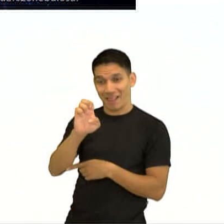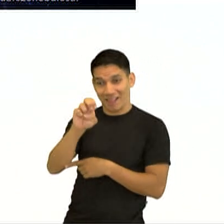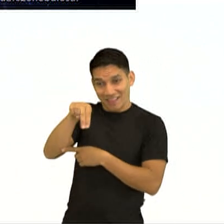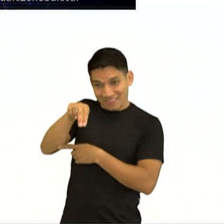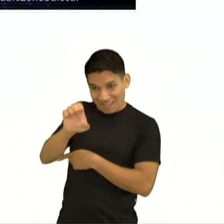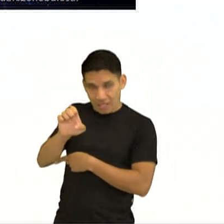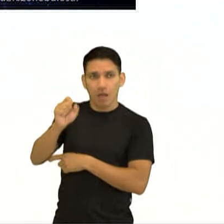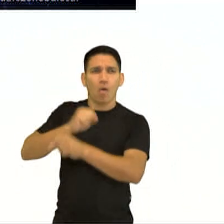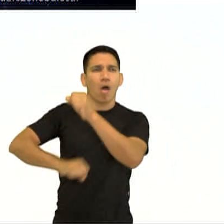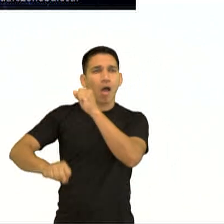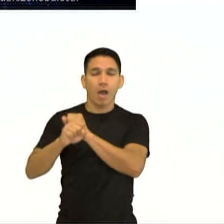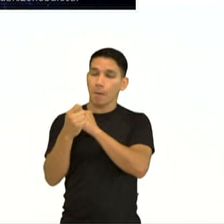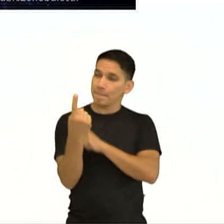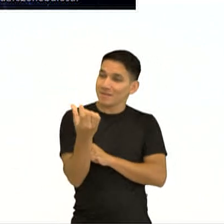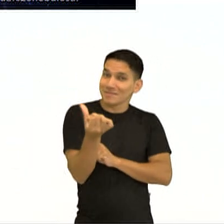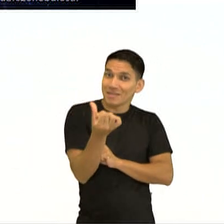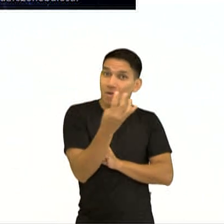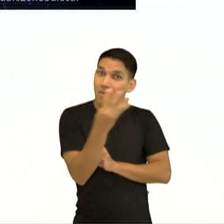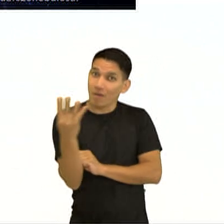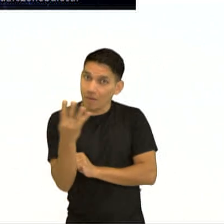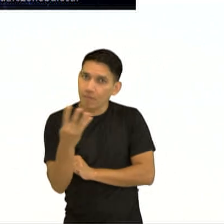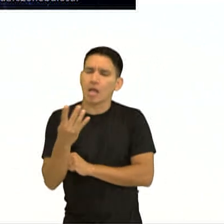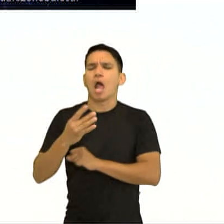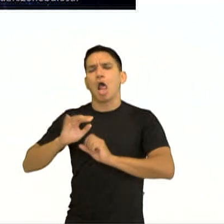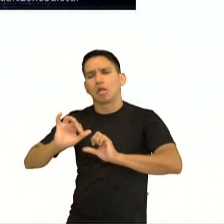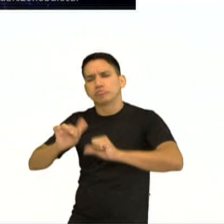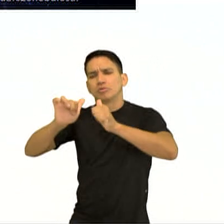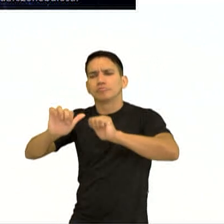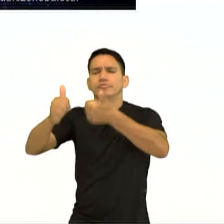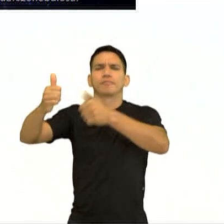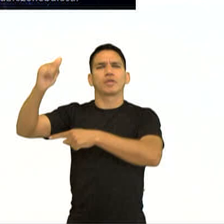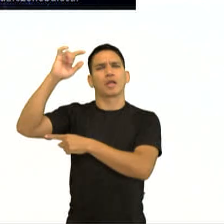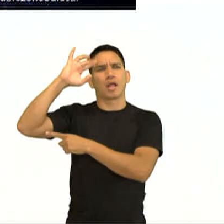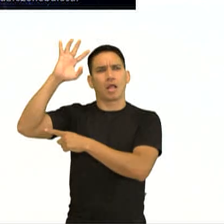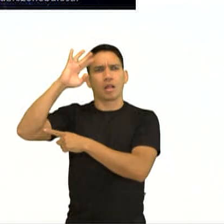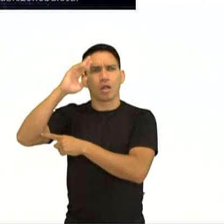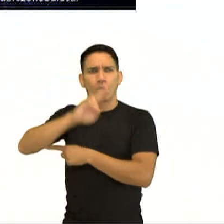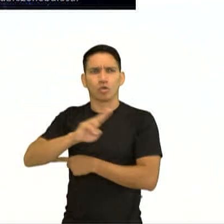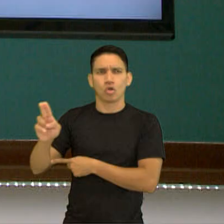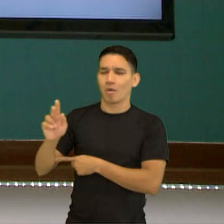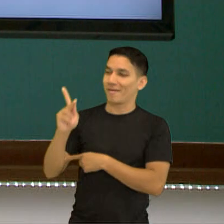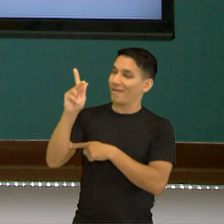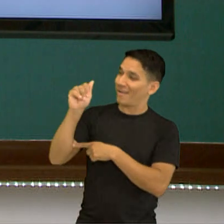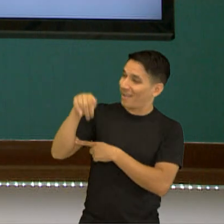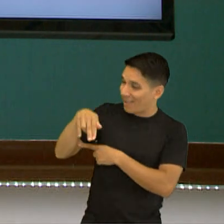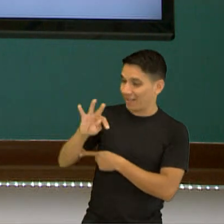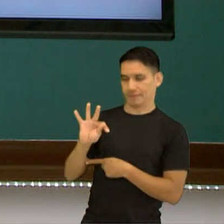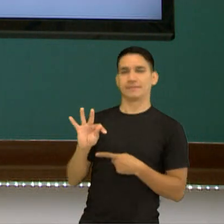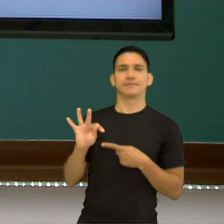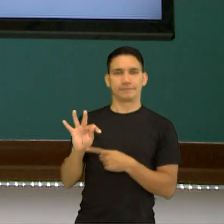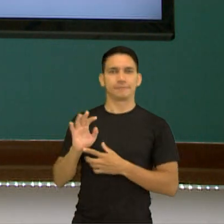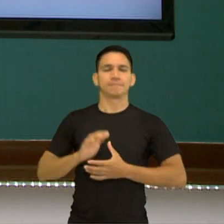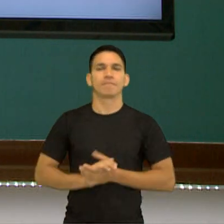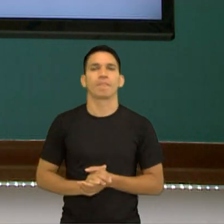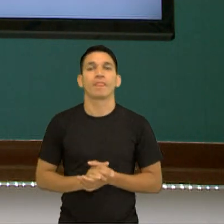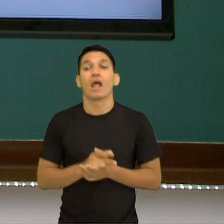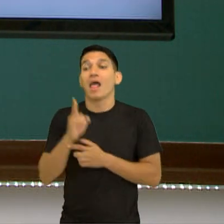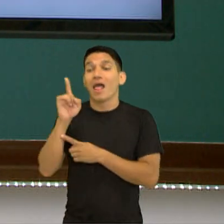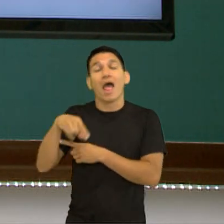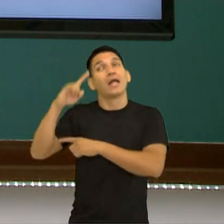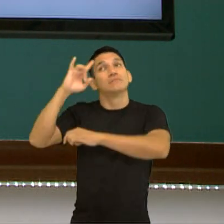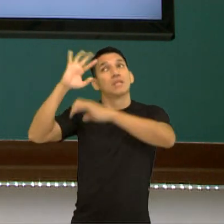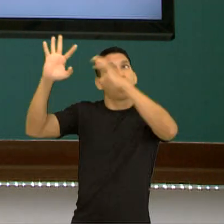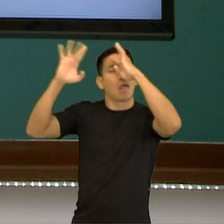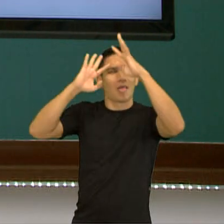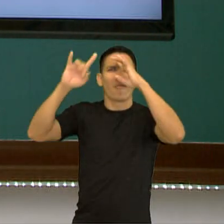1644 e aprimorada ao longo do tempo por Kant e Laplace. Então essas teorias, por mais que elas tenham